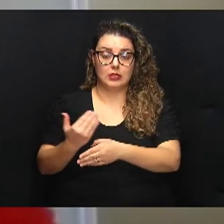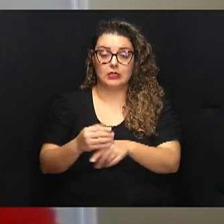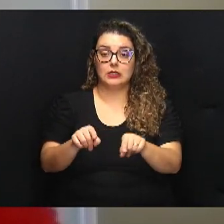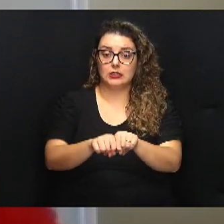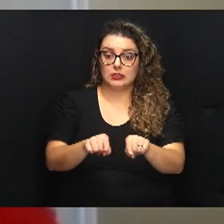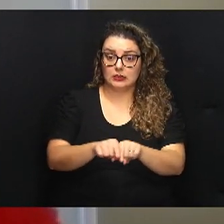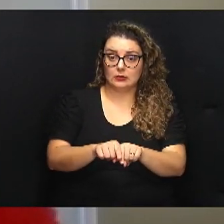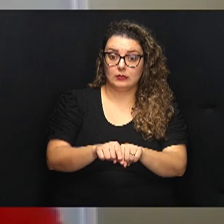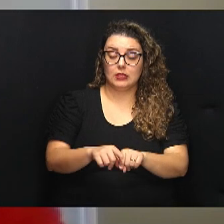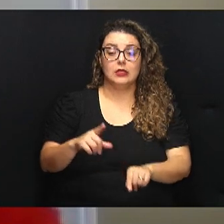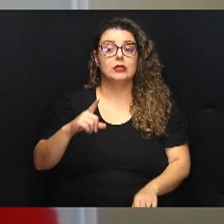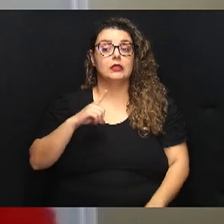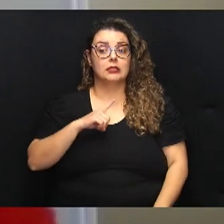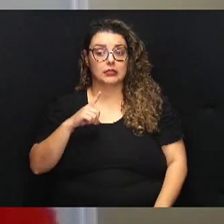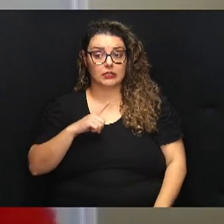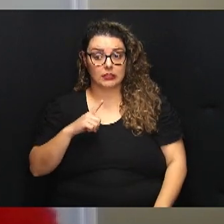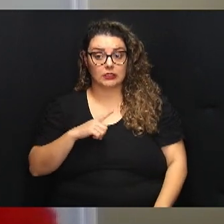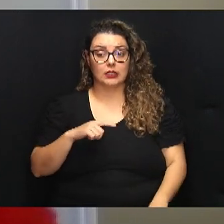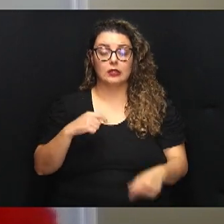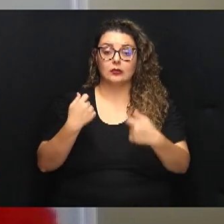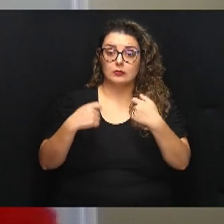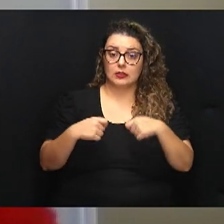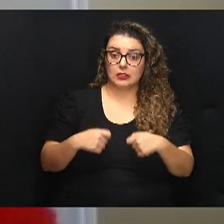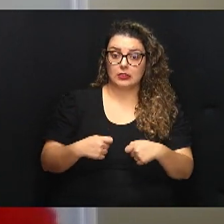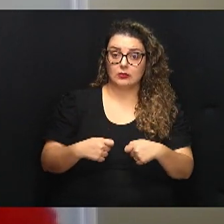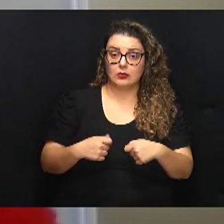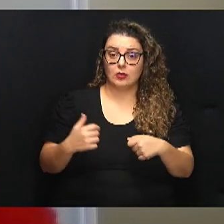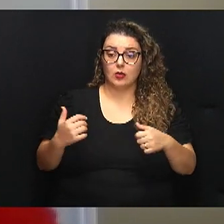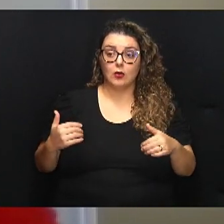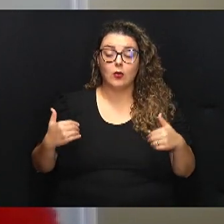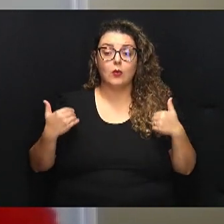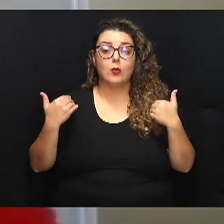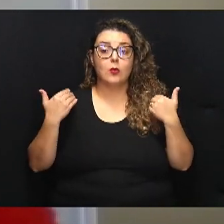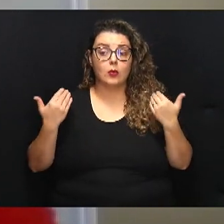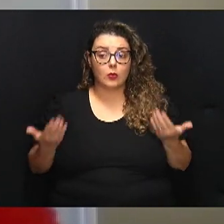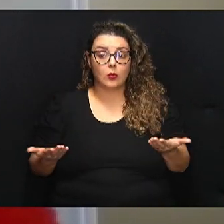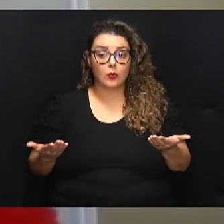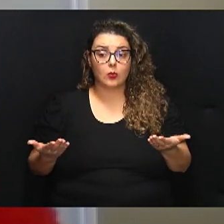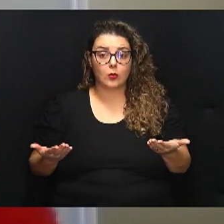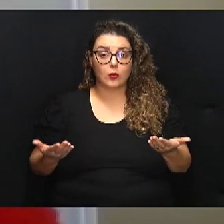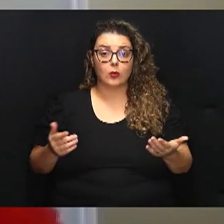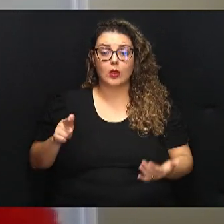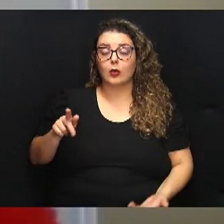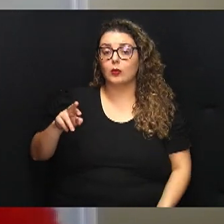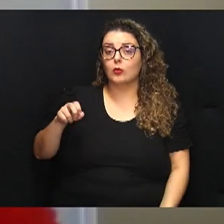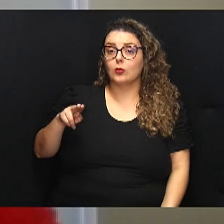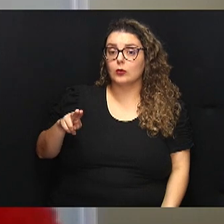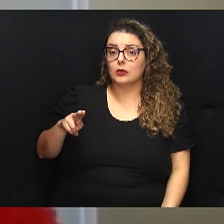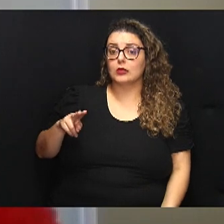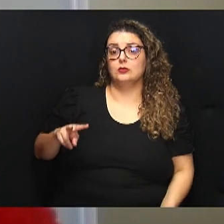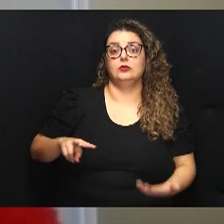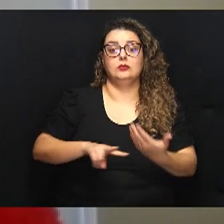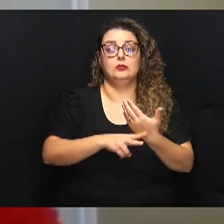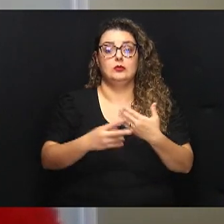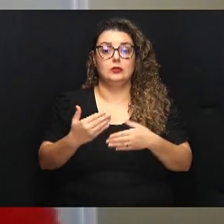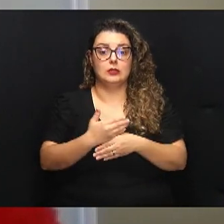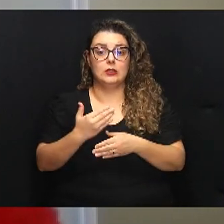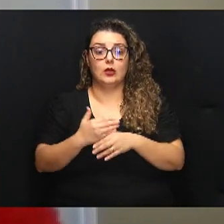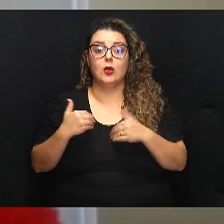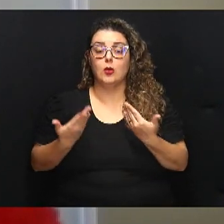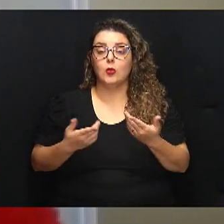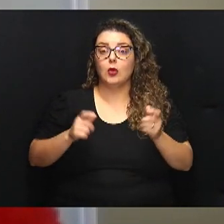em havendo a necessidade, qual é o grau de impacto daquele empreendimento, qual é o